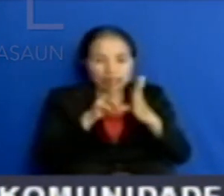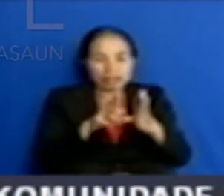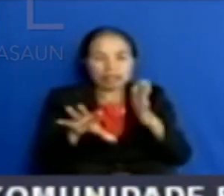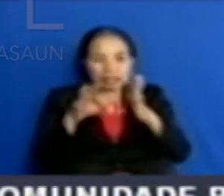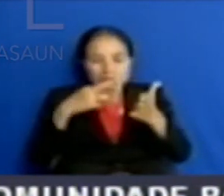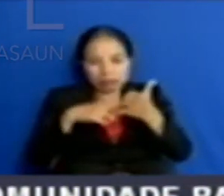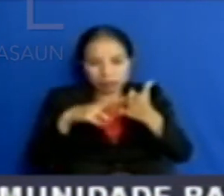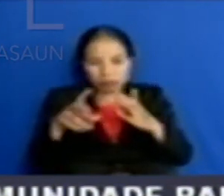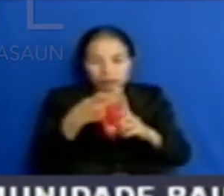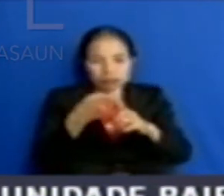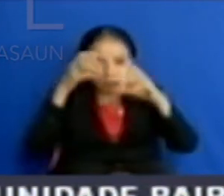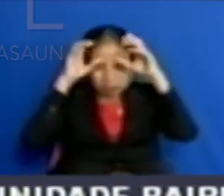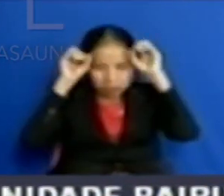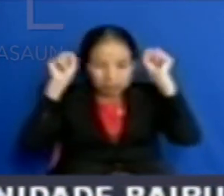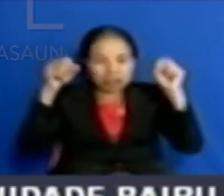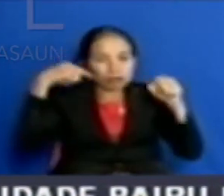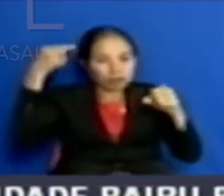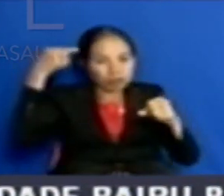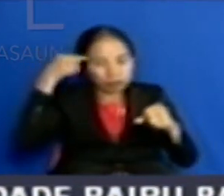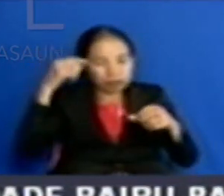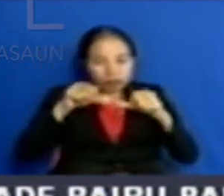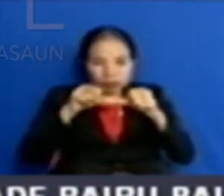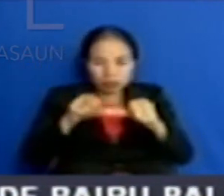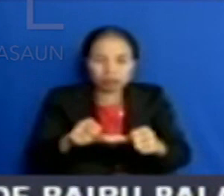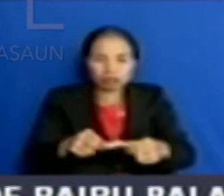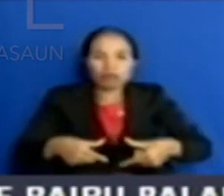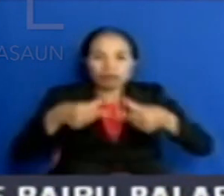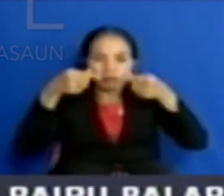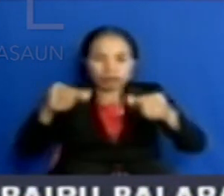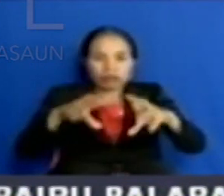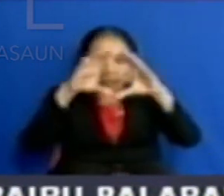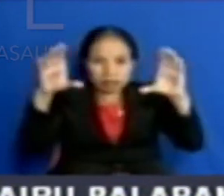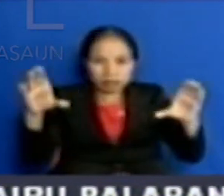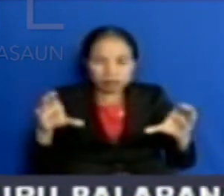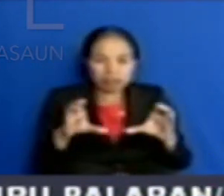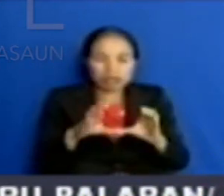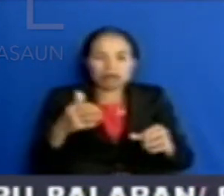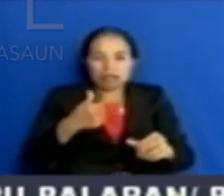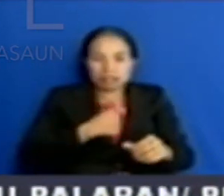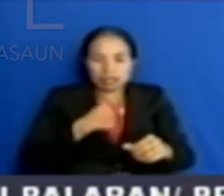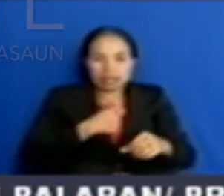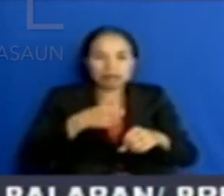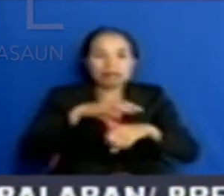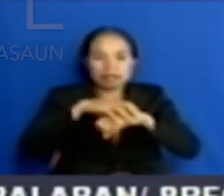do sistema Estado. Governo continua a atribuir certificado na Embarai